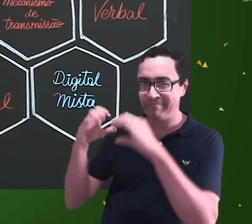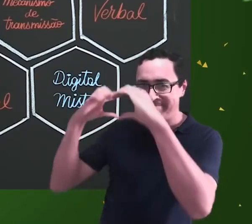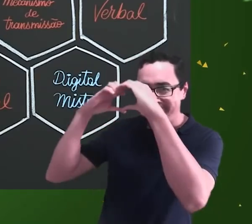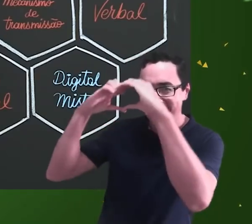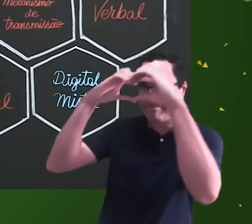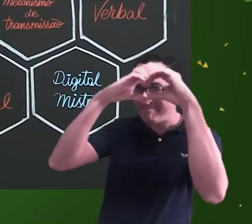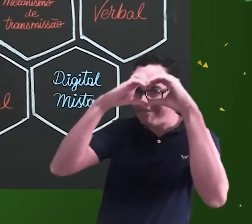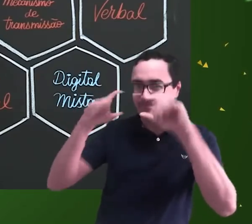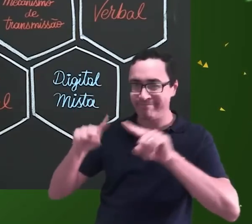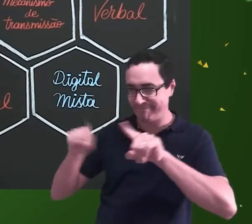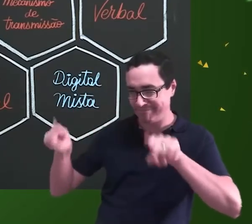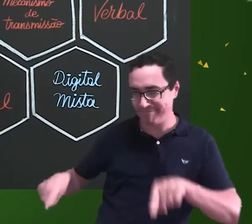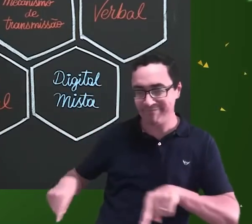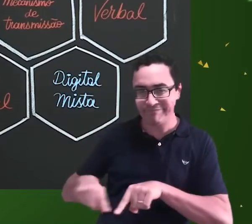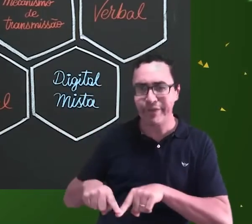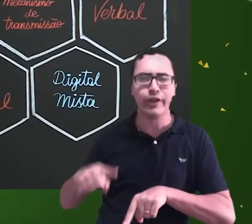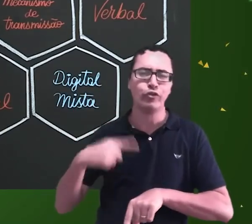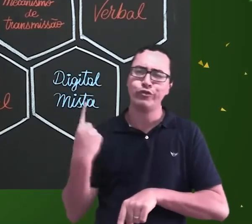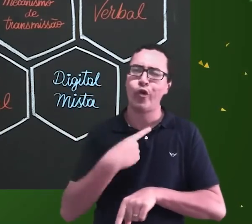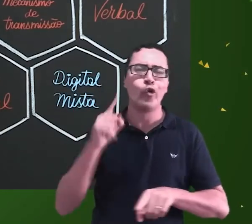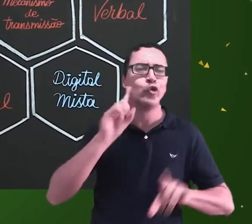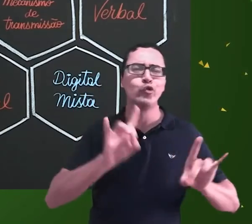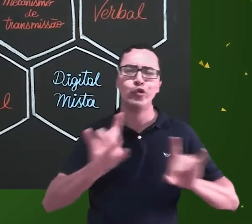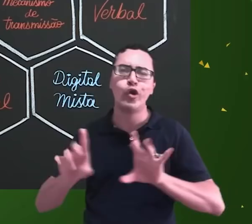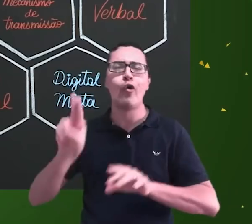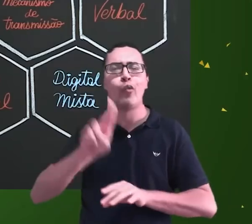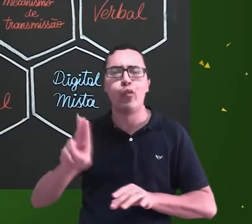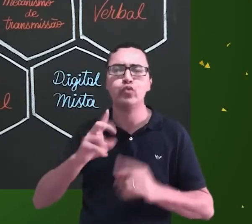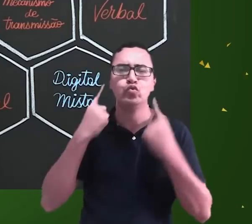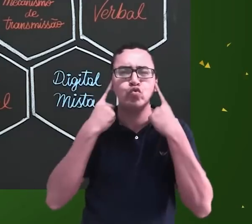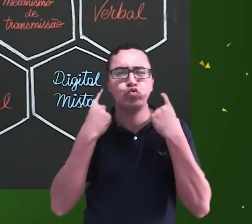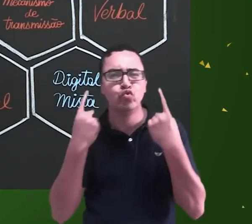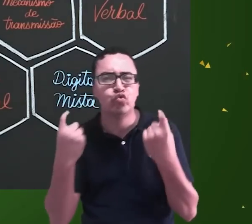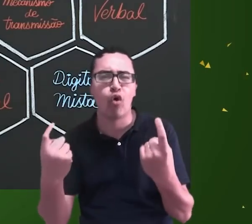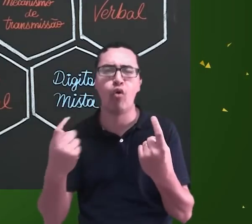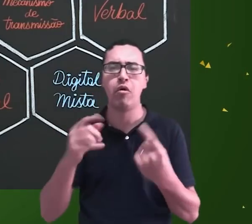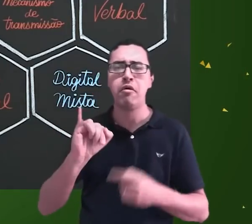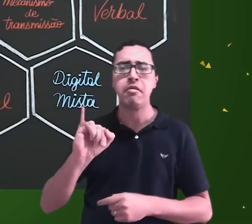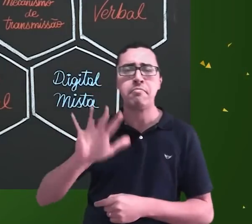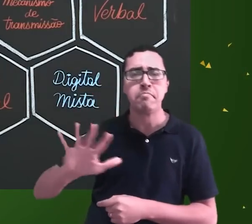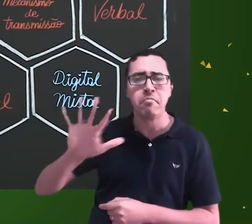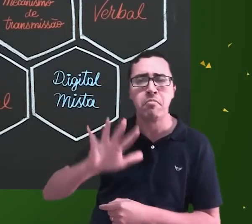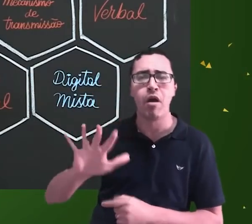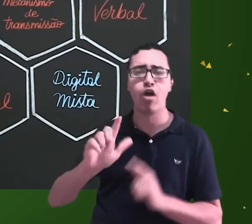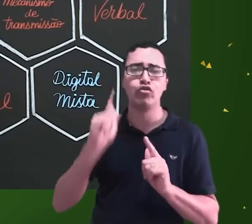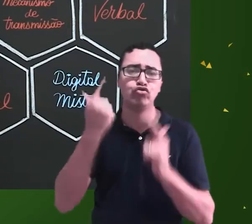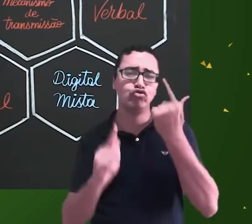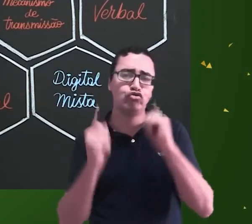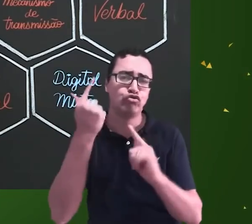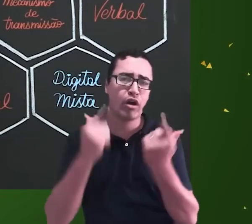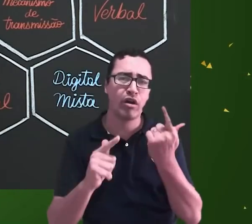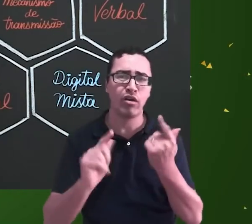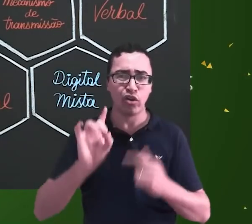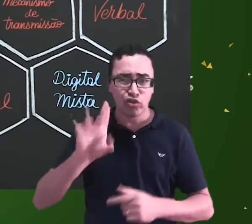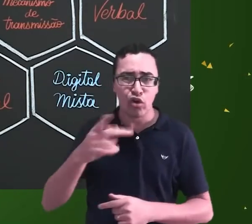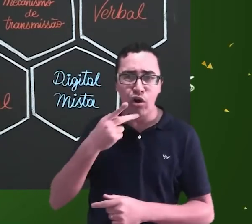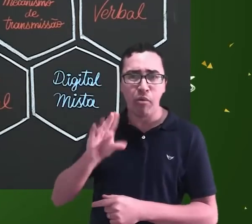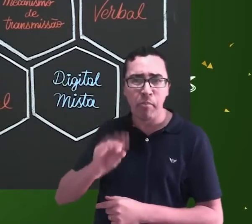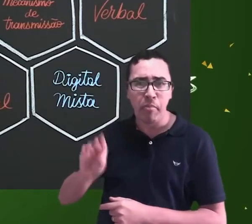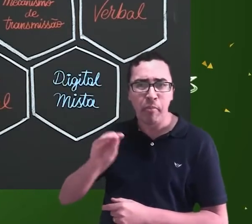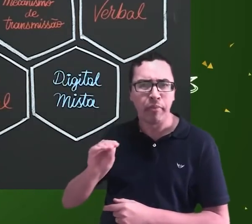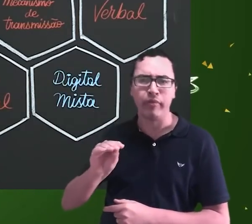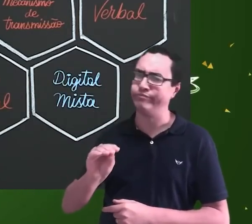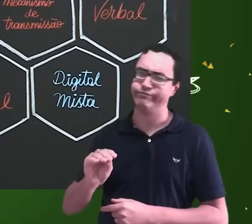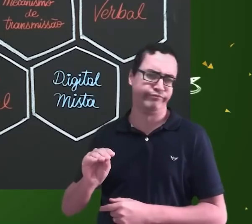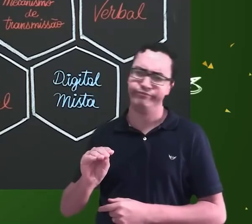diariamente por meio de imagens, sons, gestos, outros mecanismos que não só a palavra. Já imaginou se no meio